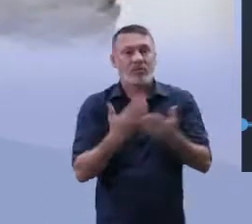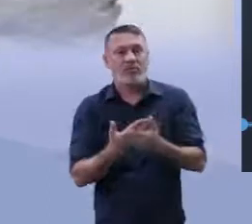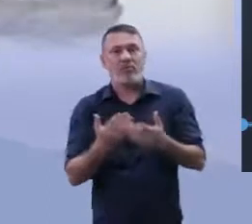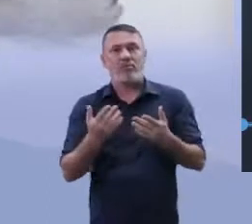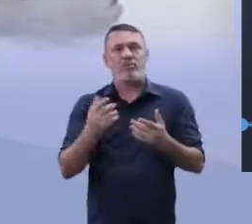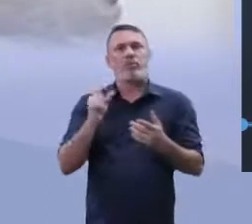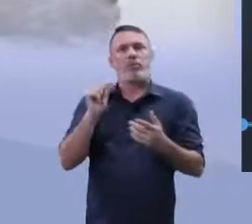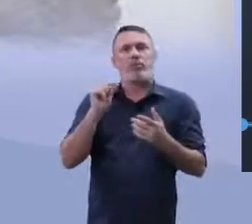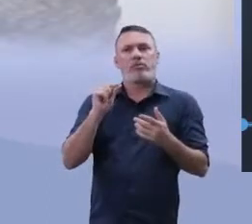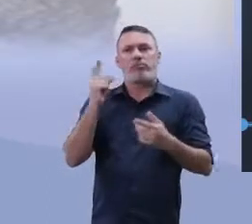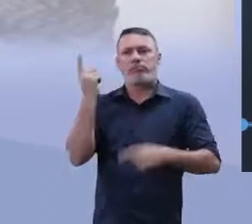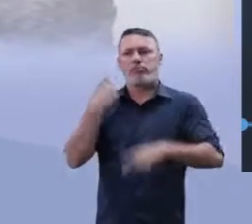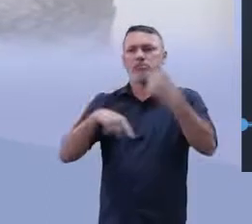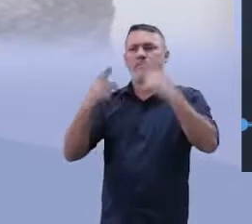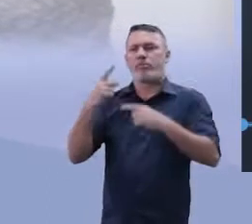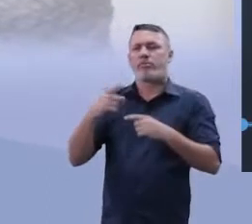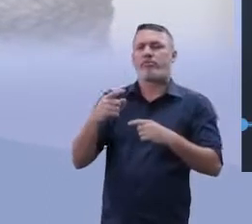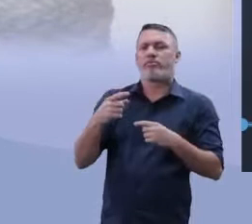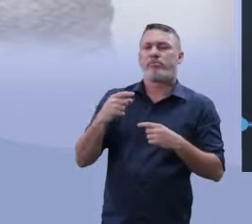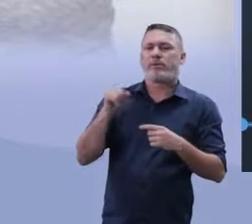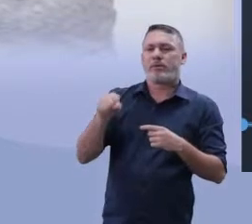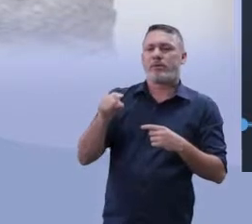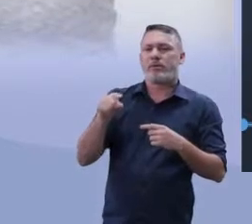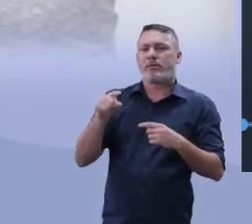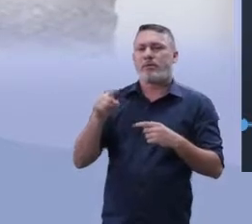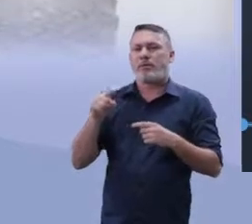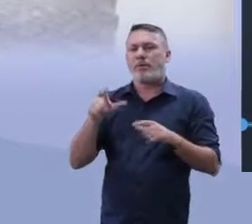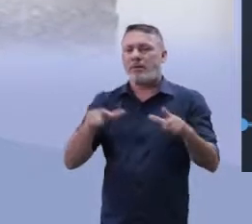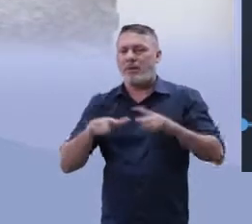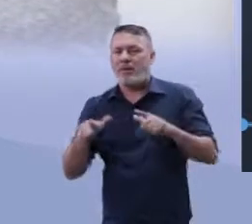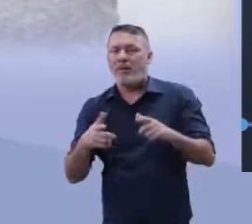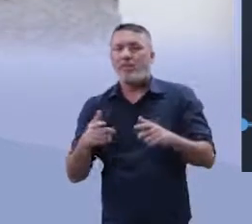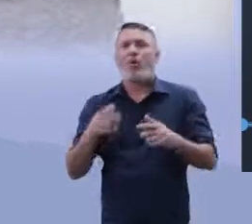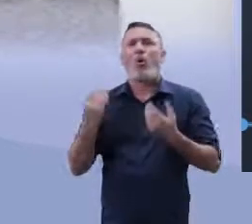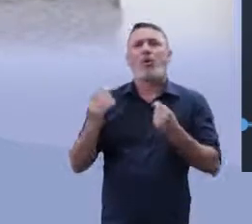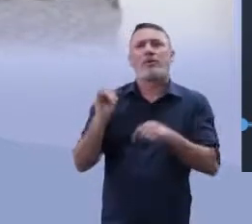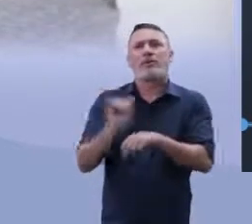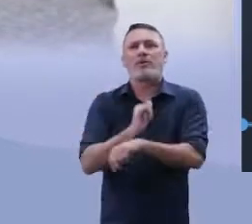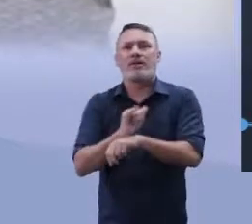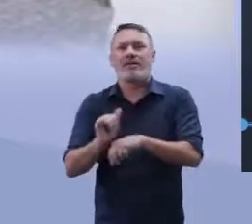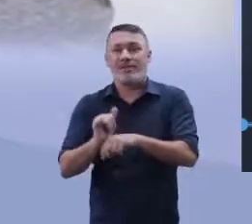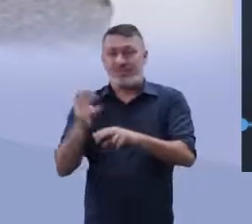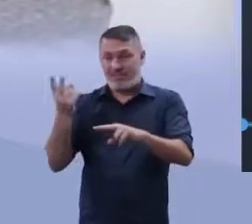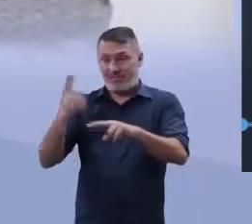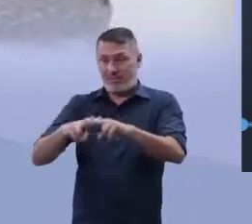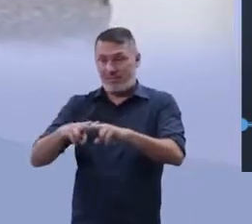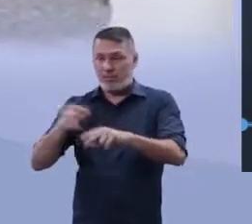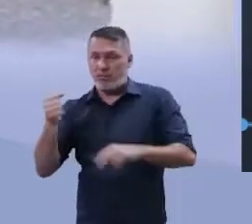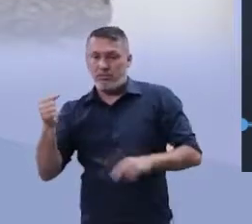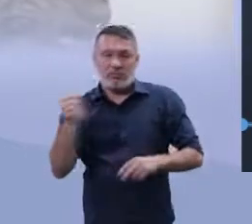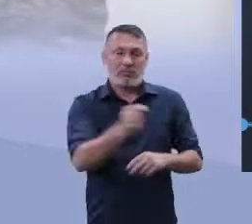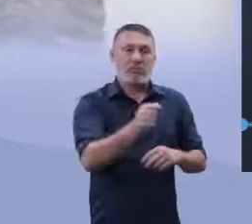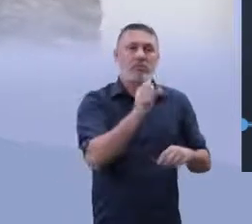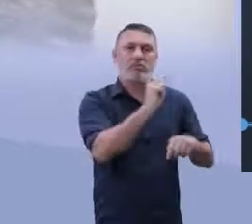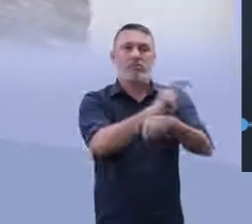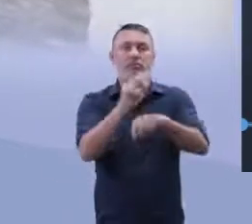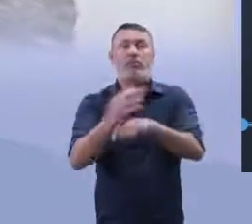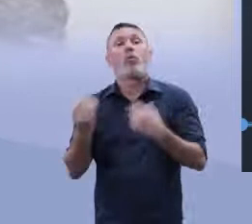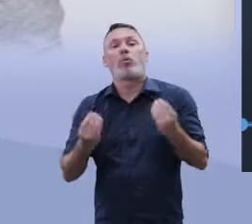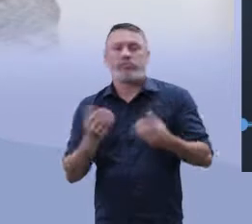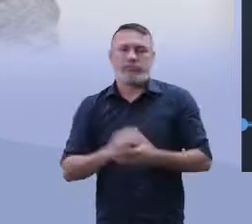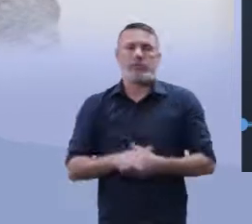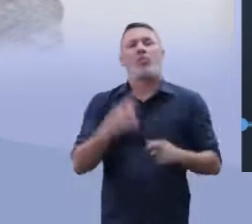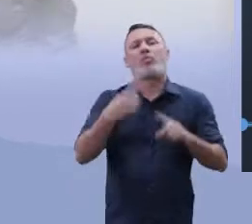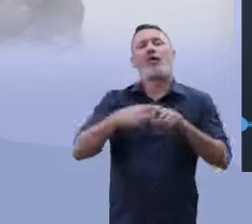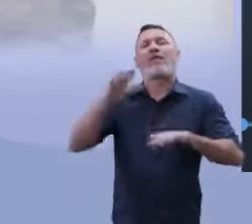né, que funcionaria como uma estratégia para colocar essa pessoa novamente ao mercado. Então, pensa o seguinte, às